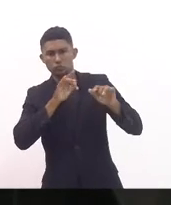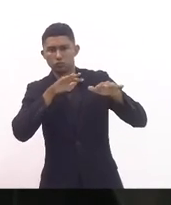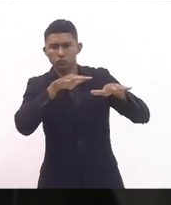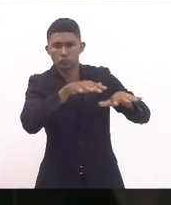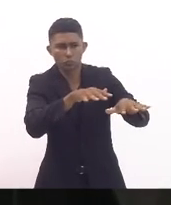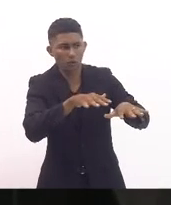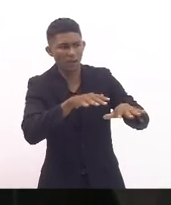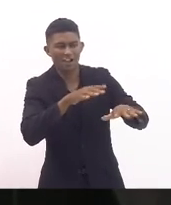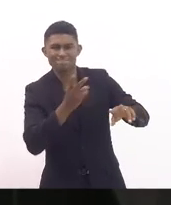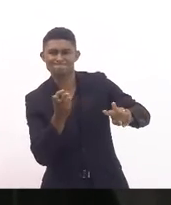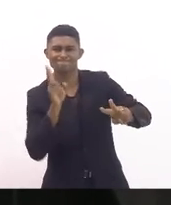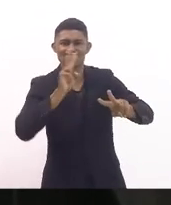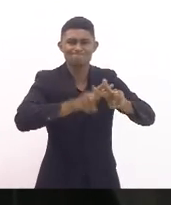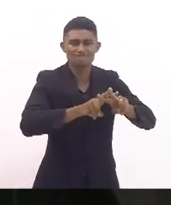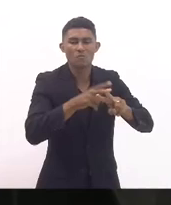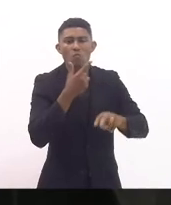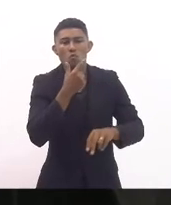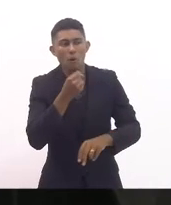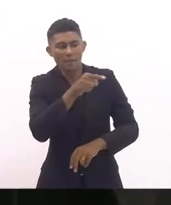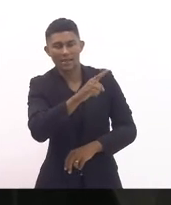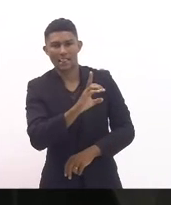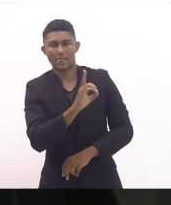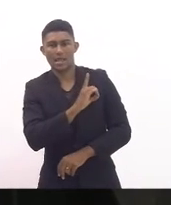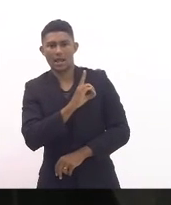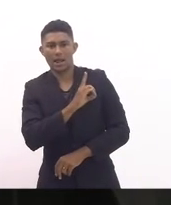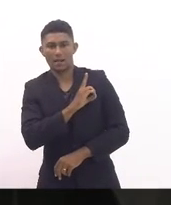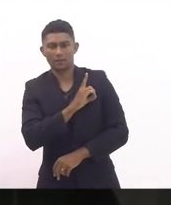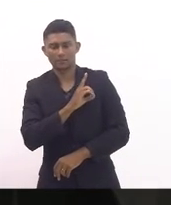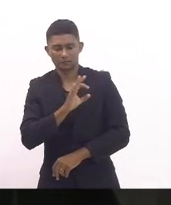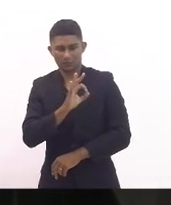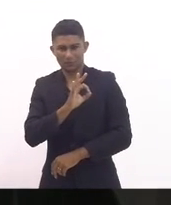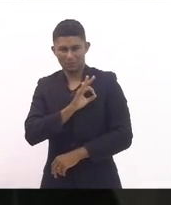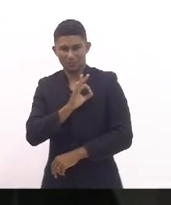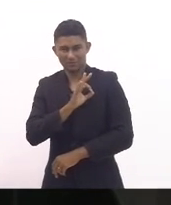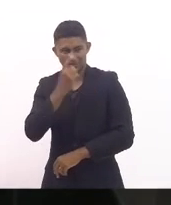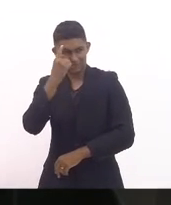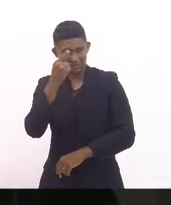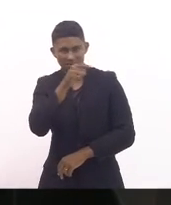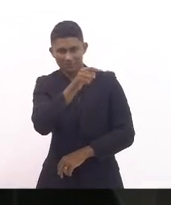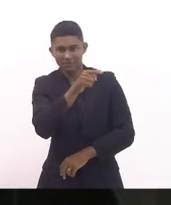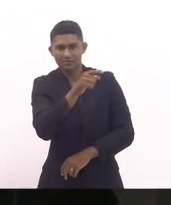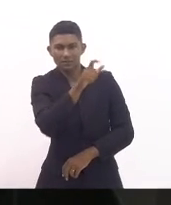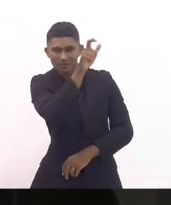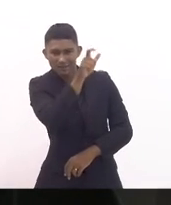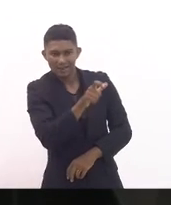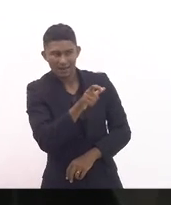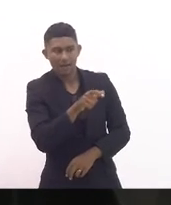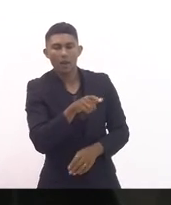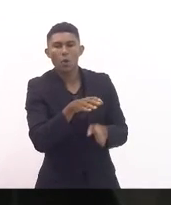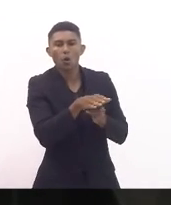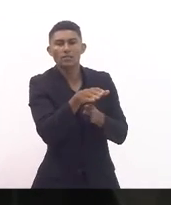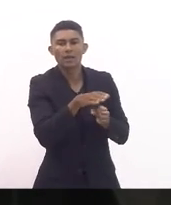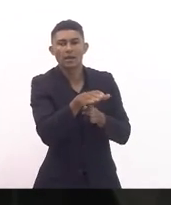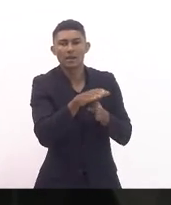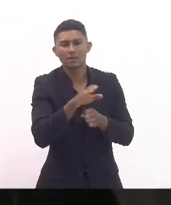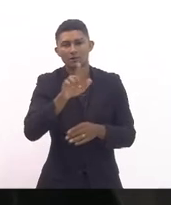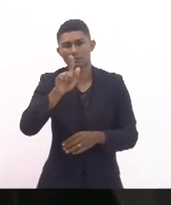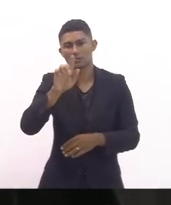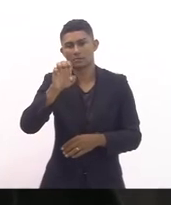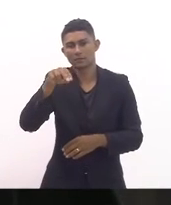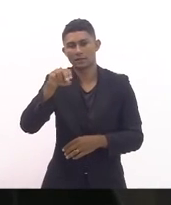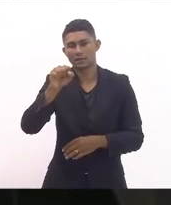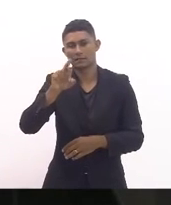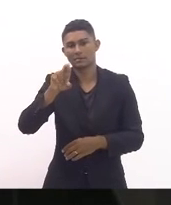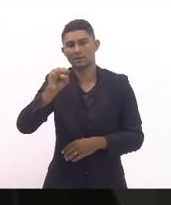da Generosa um delegado de polícia é feito Conselheiro da Gênese da não que o nosso voto aqui no plenário mas que